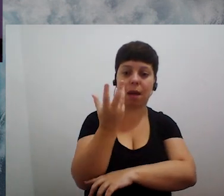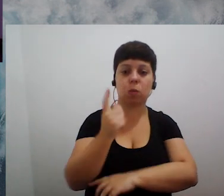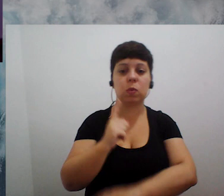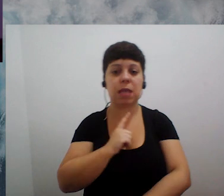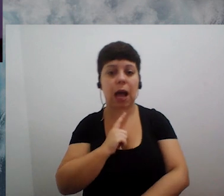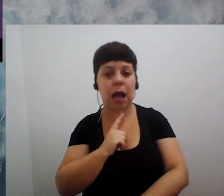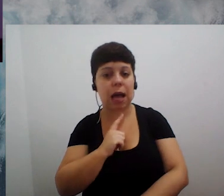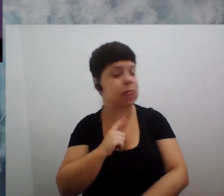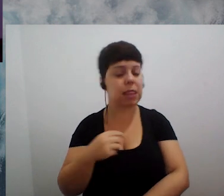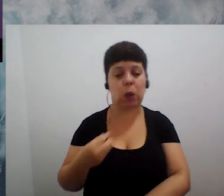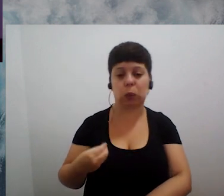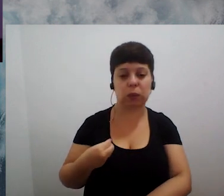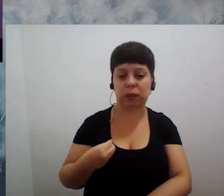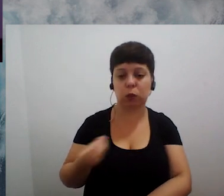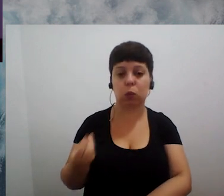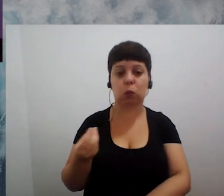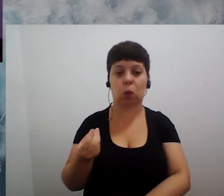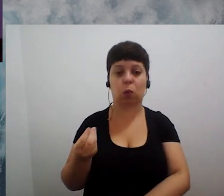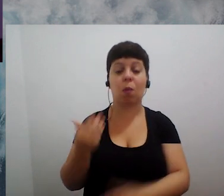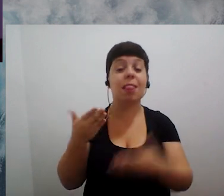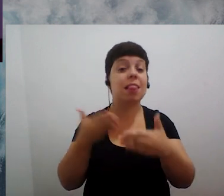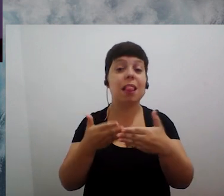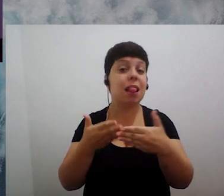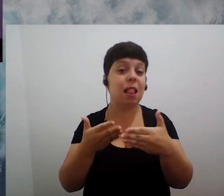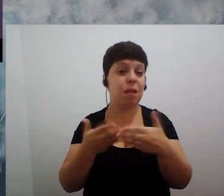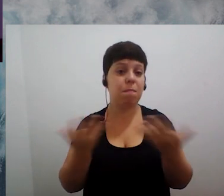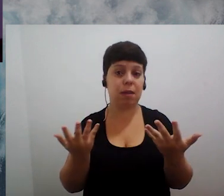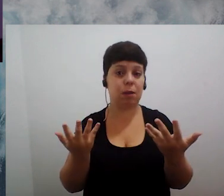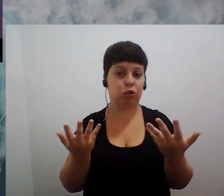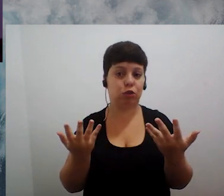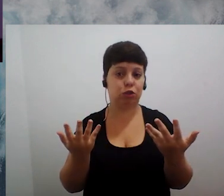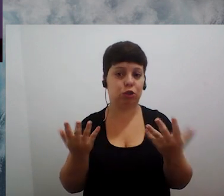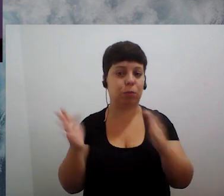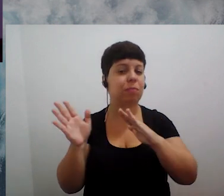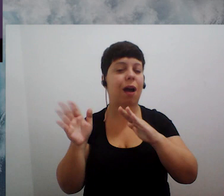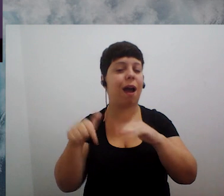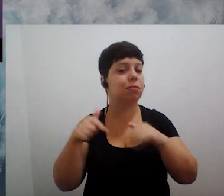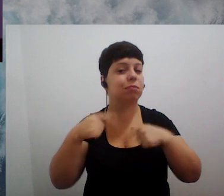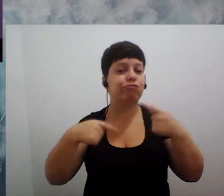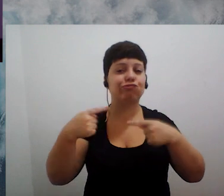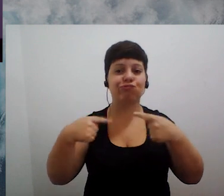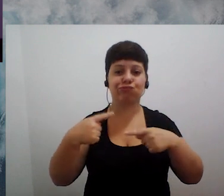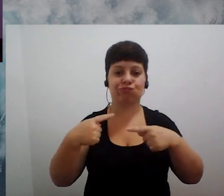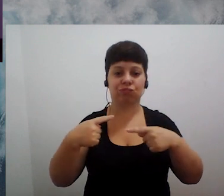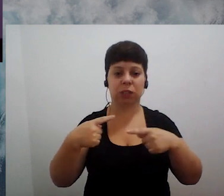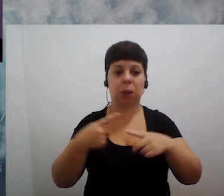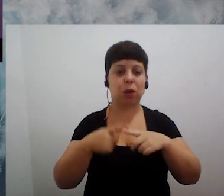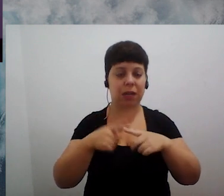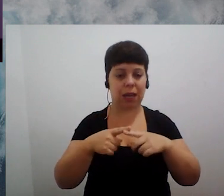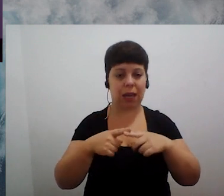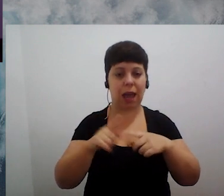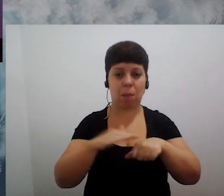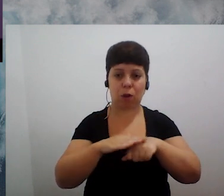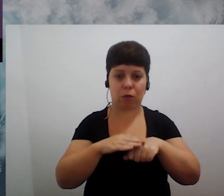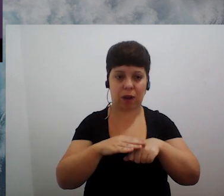e não está na periferia, né? Quais são os limites, para as dificuldades para se trazer essa discussão tão